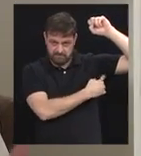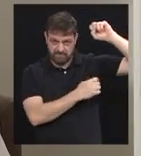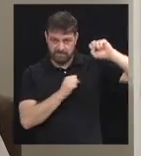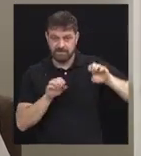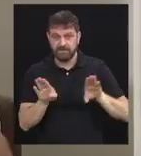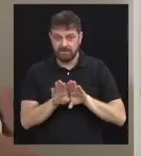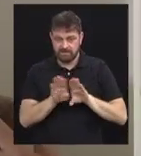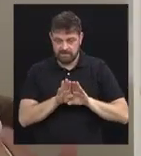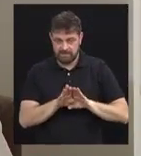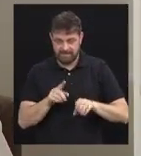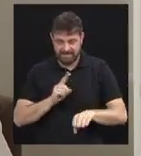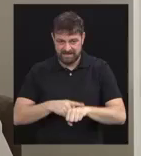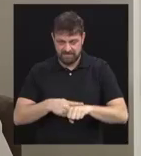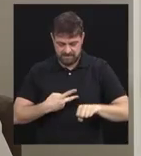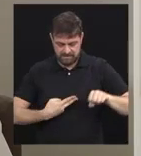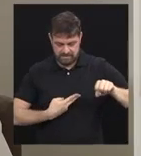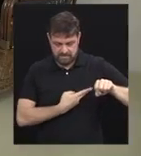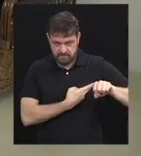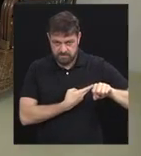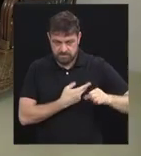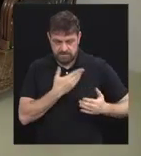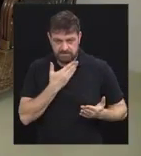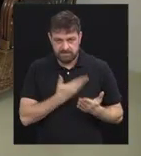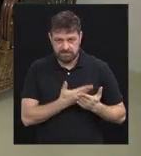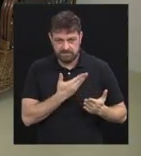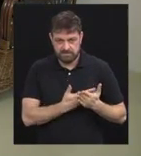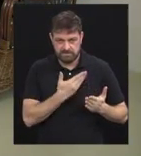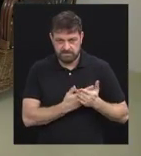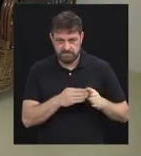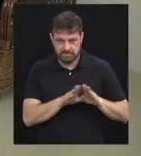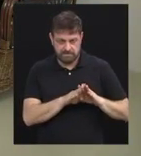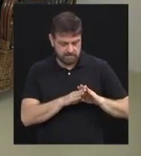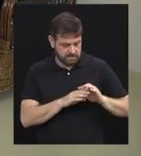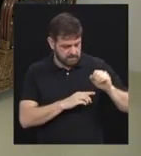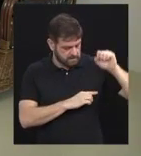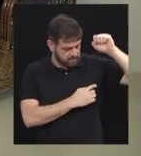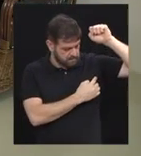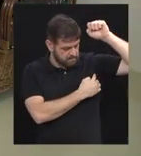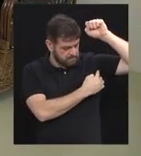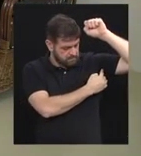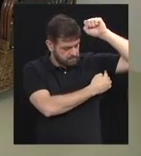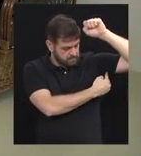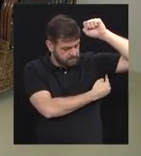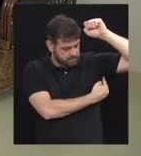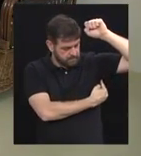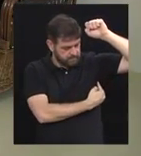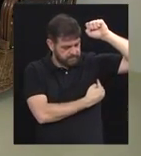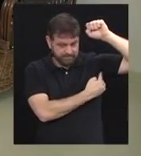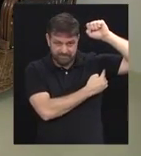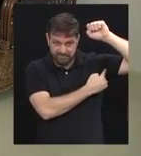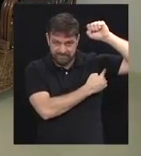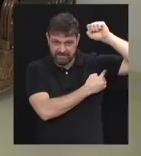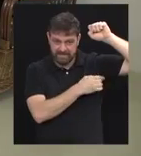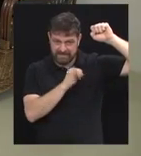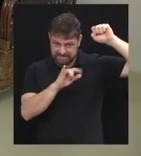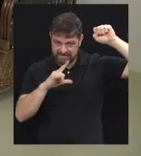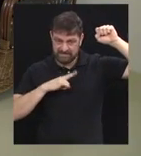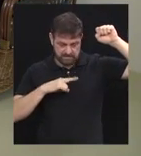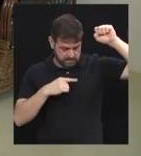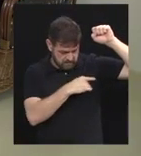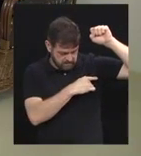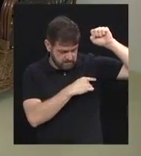durante a cirurgia um estudo dos linfonodos axilares e se